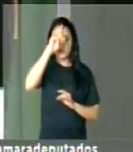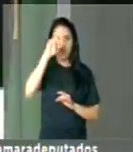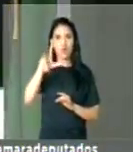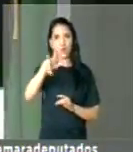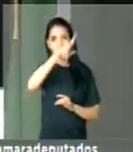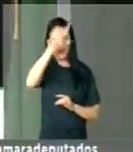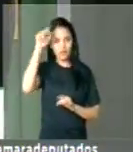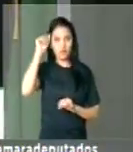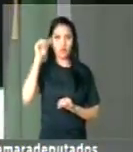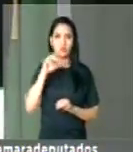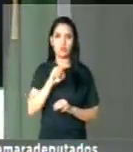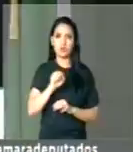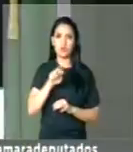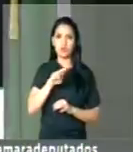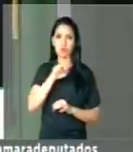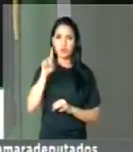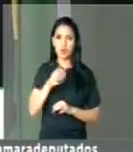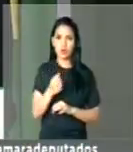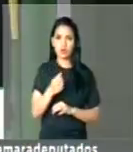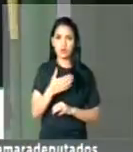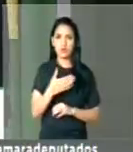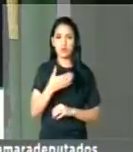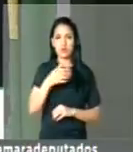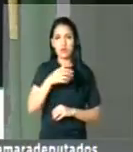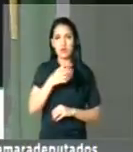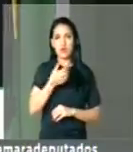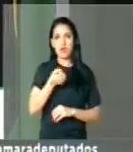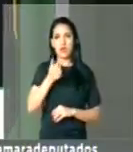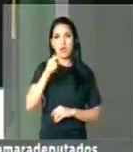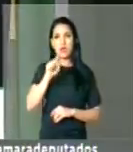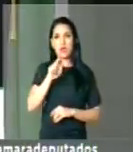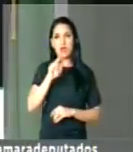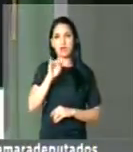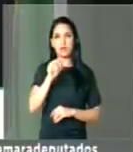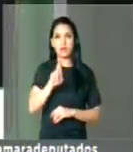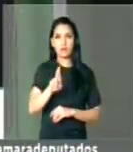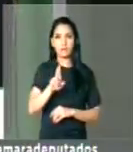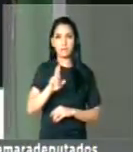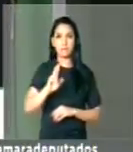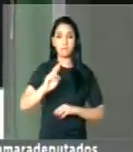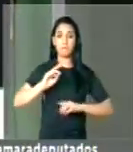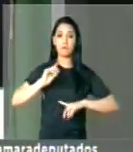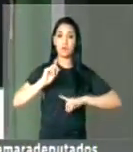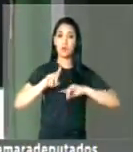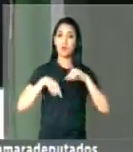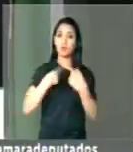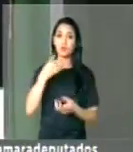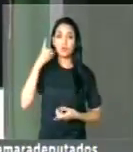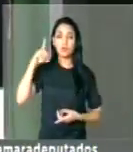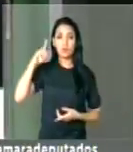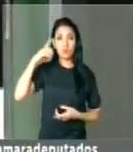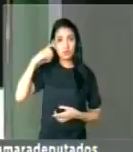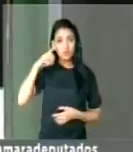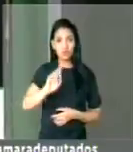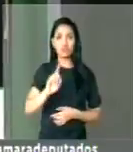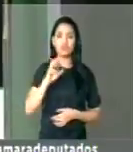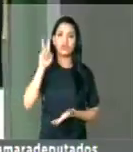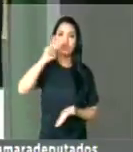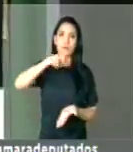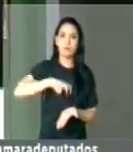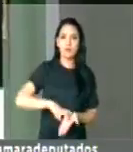Aguiar. Na manhã seguinte, ele foi submetido a um ecoestresse e esse